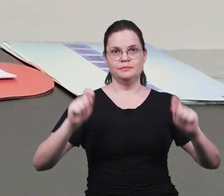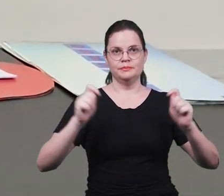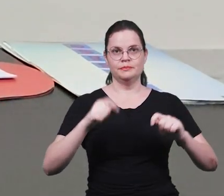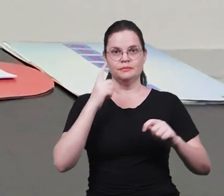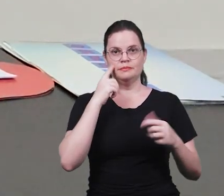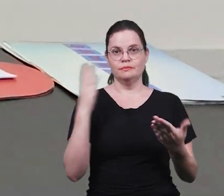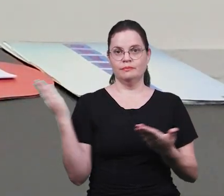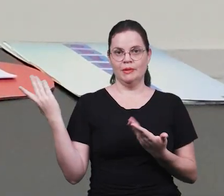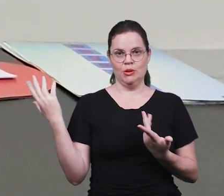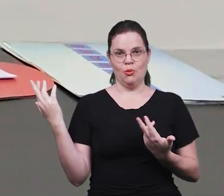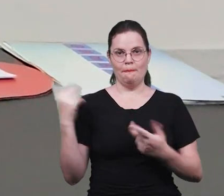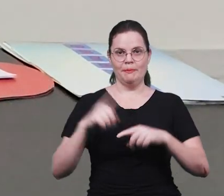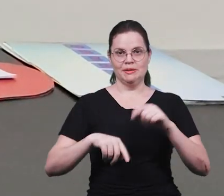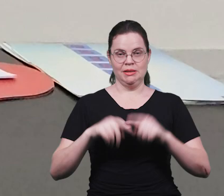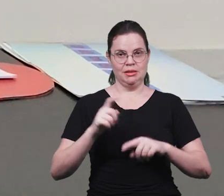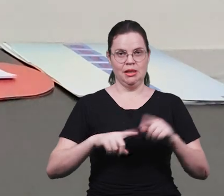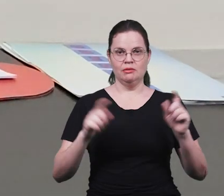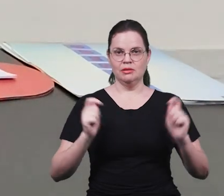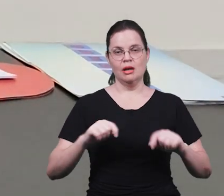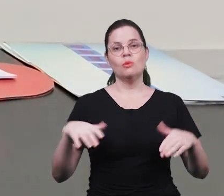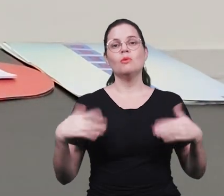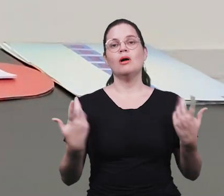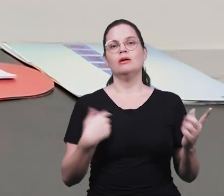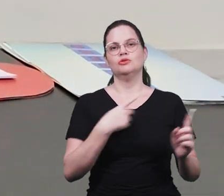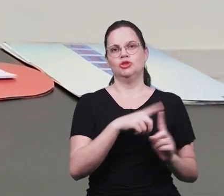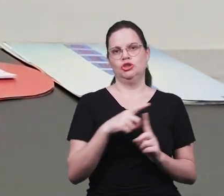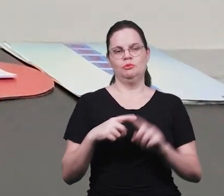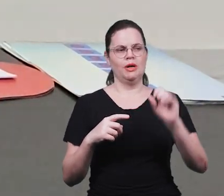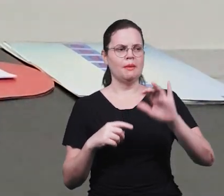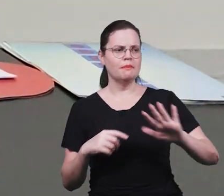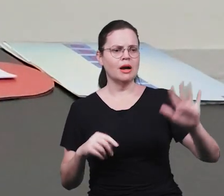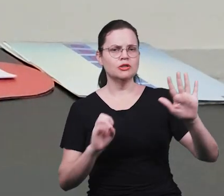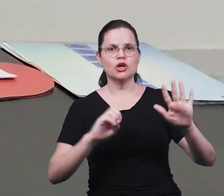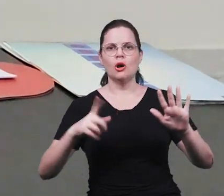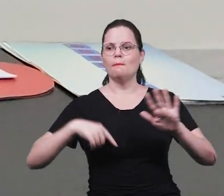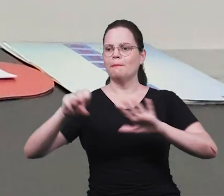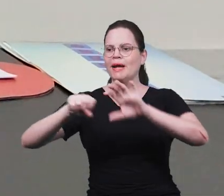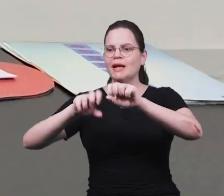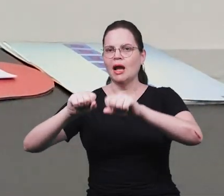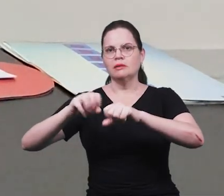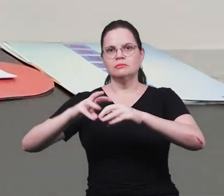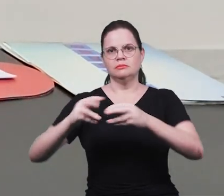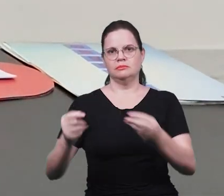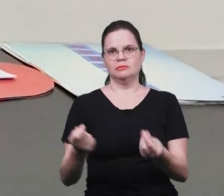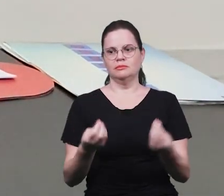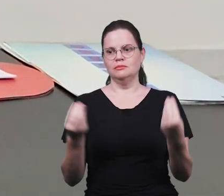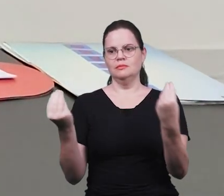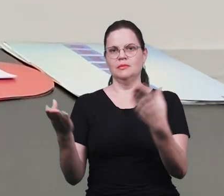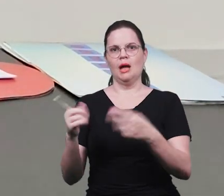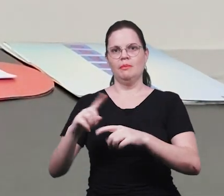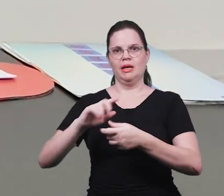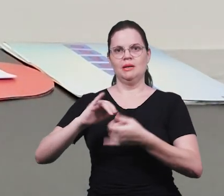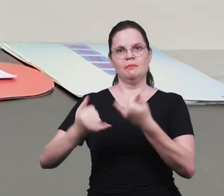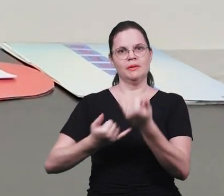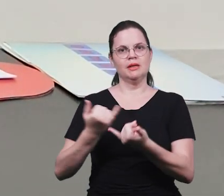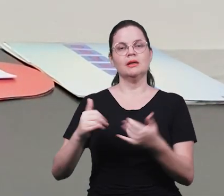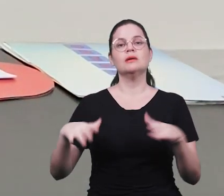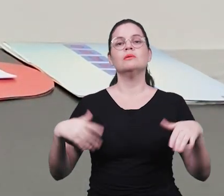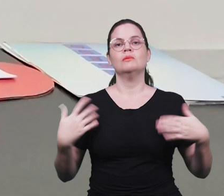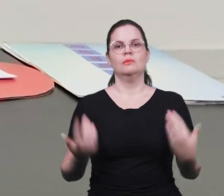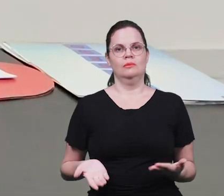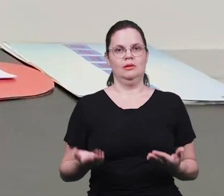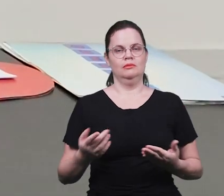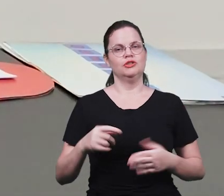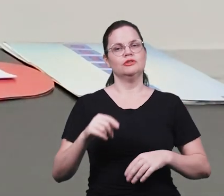consegue pegar, que ele consegue manusear. Isso tudo vai depender do nosso aluno,